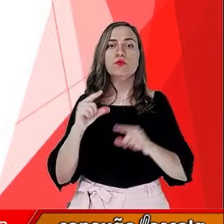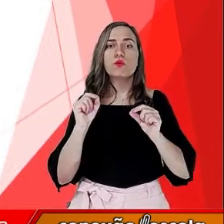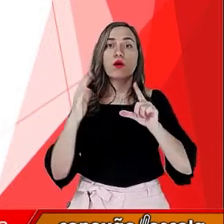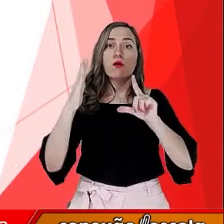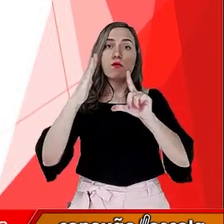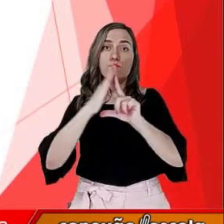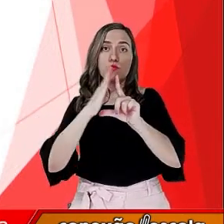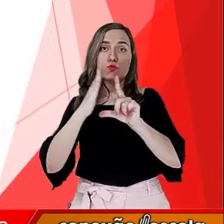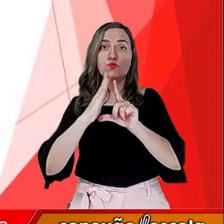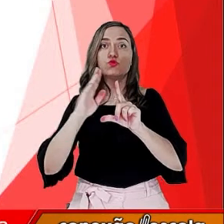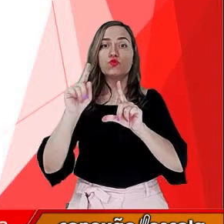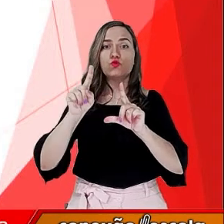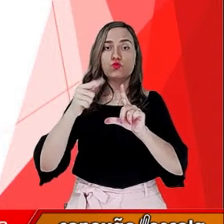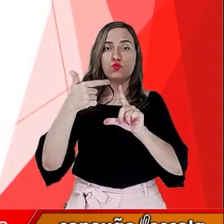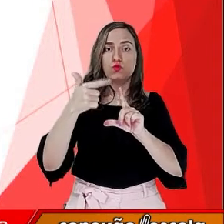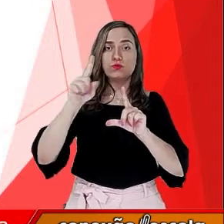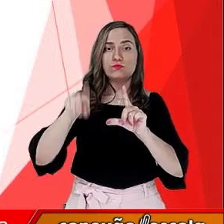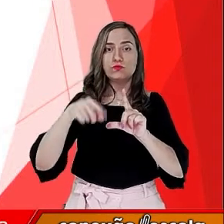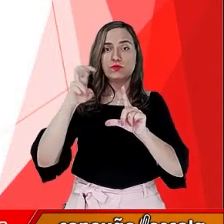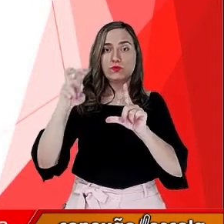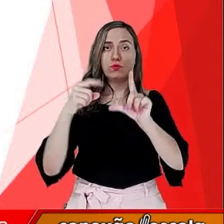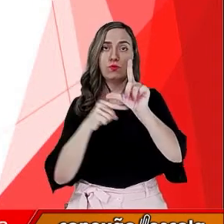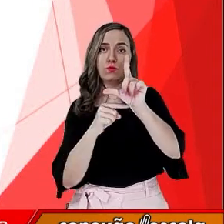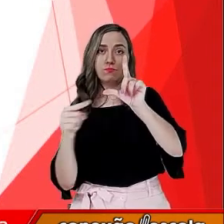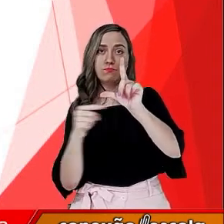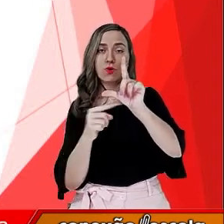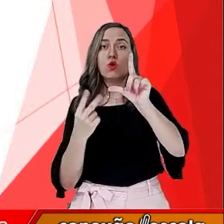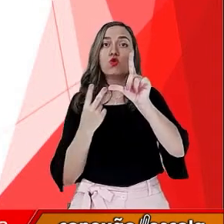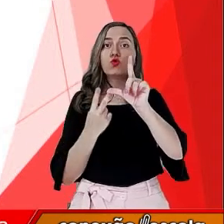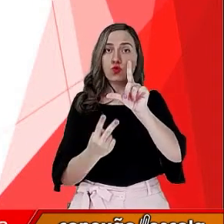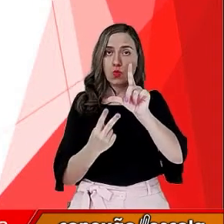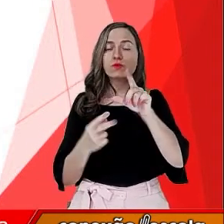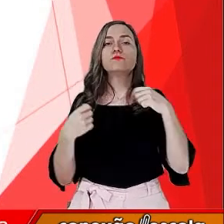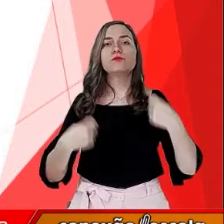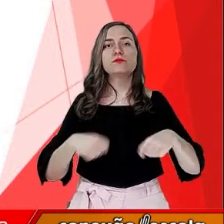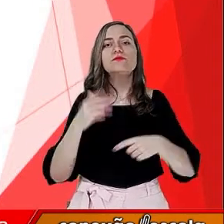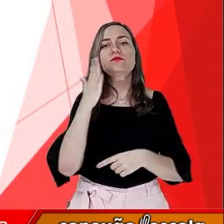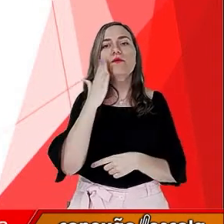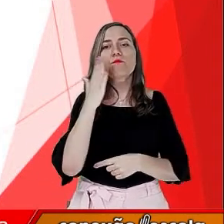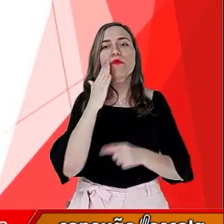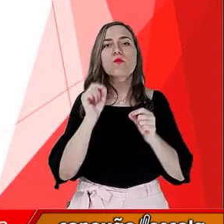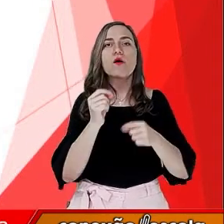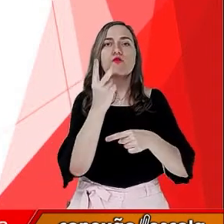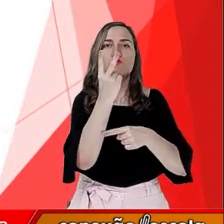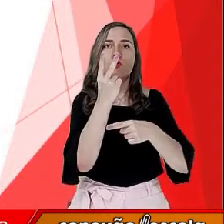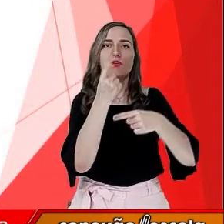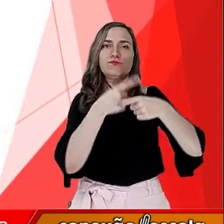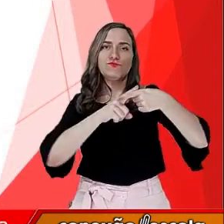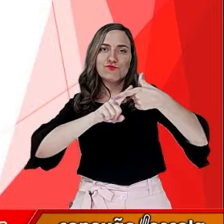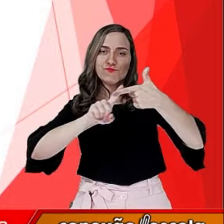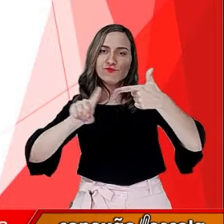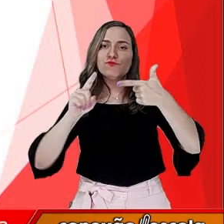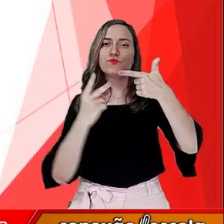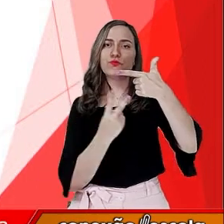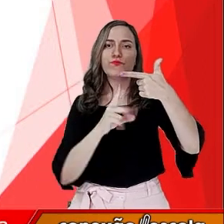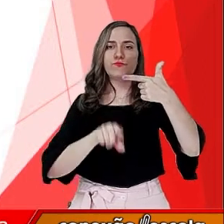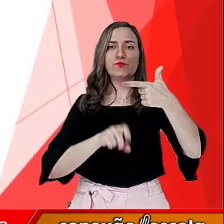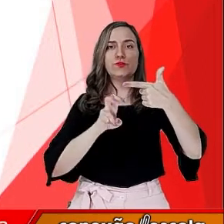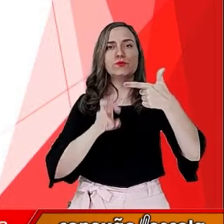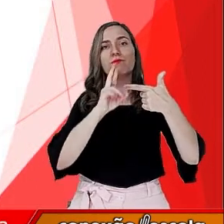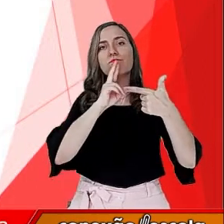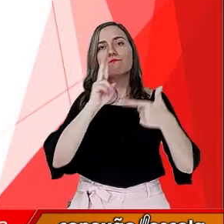razão seno é a fração 2 sobre 2,5. Dividindo essa fração, eu vou